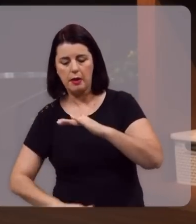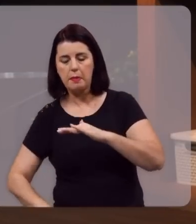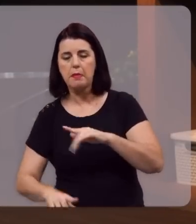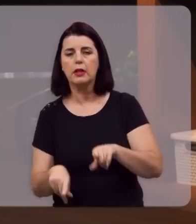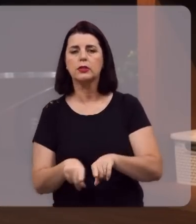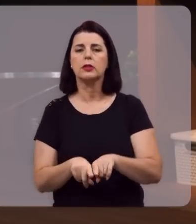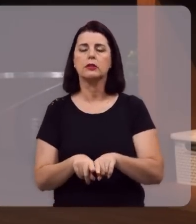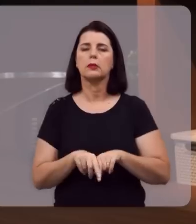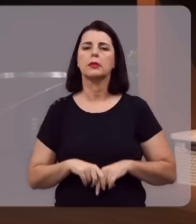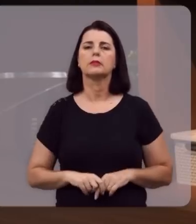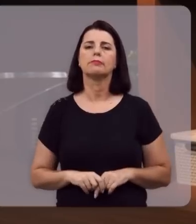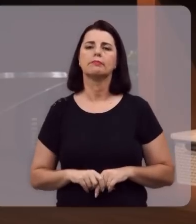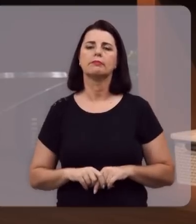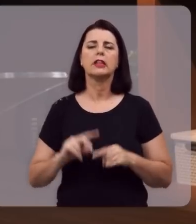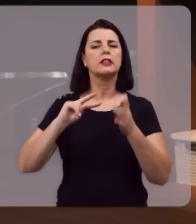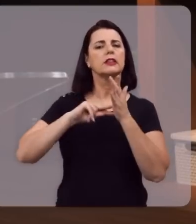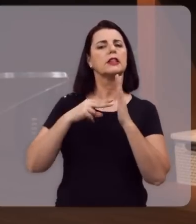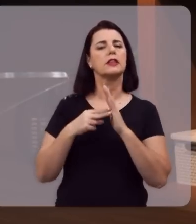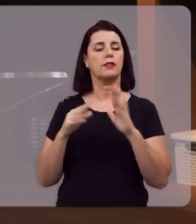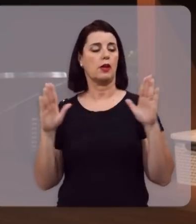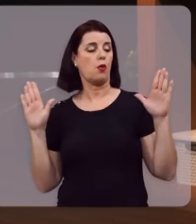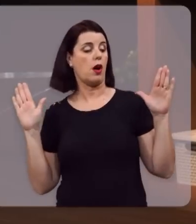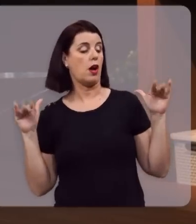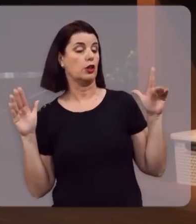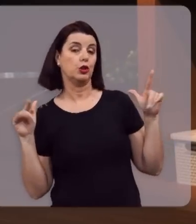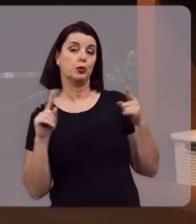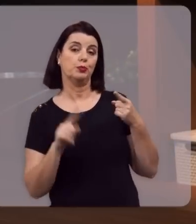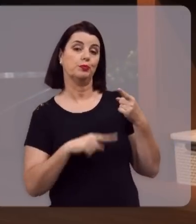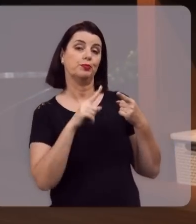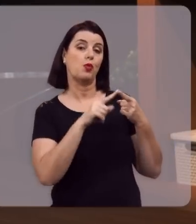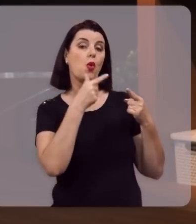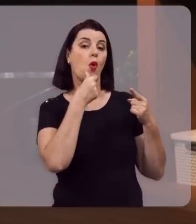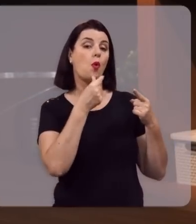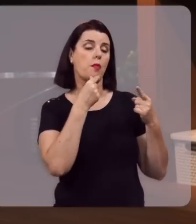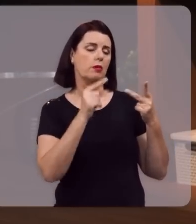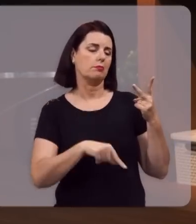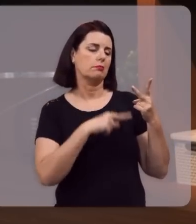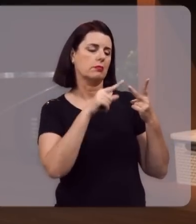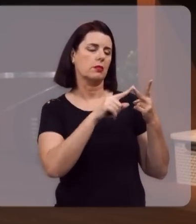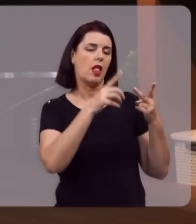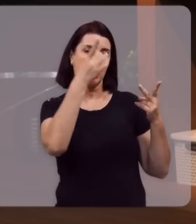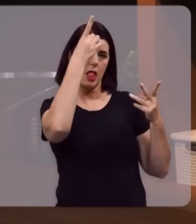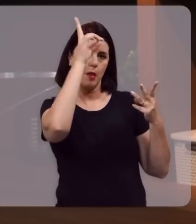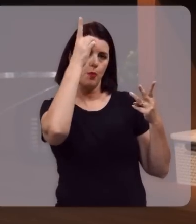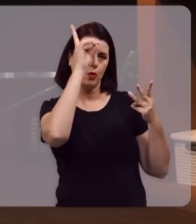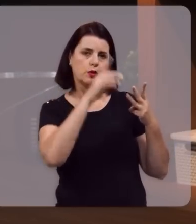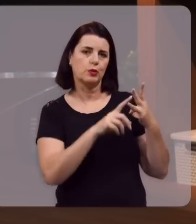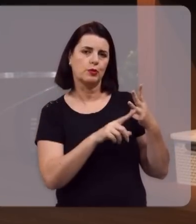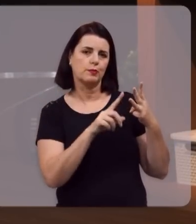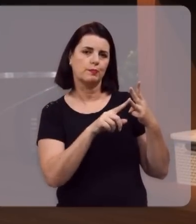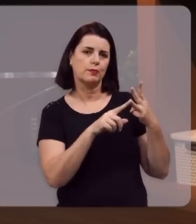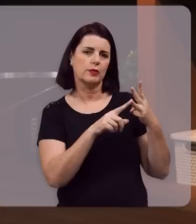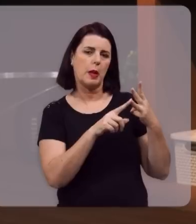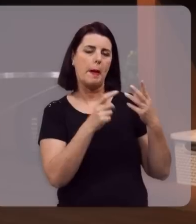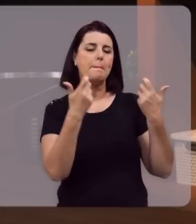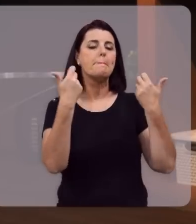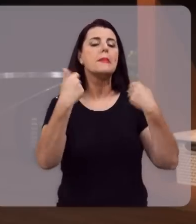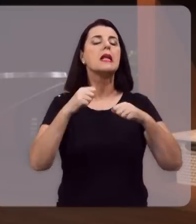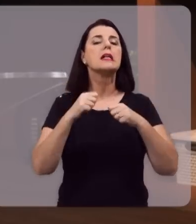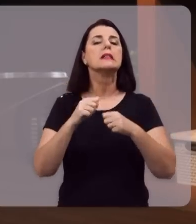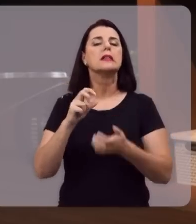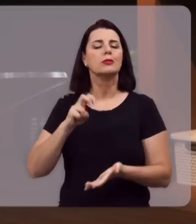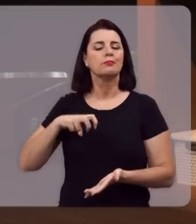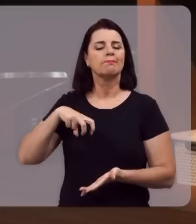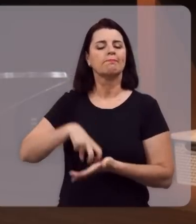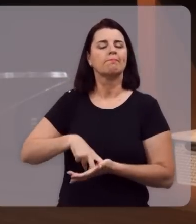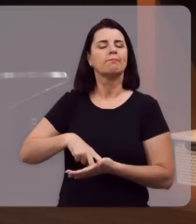debaixo da terra. Em outras palavras, anjos, homens, demônios,